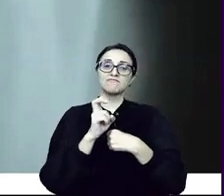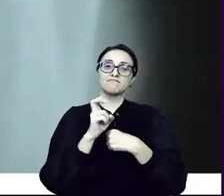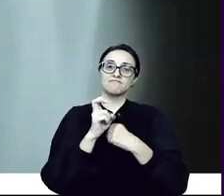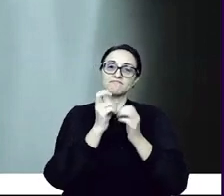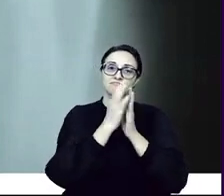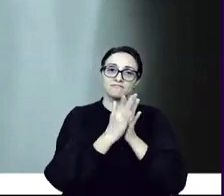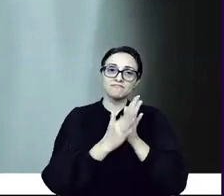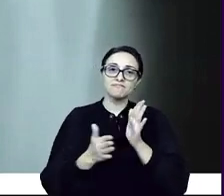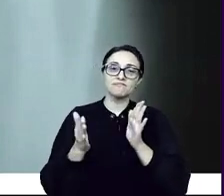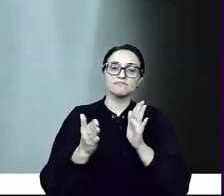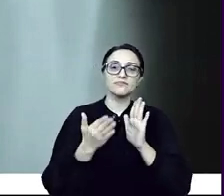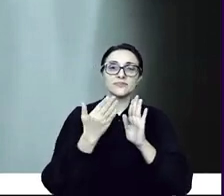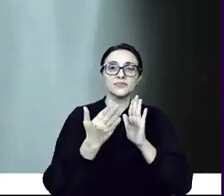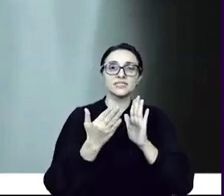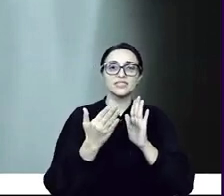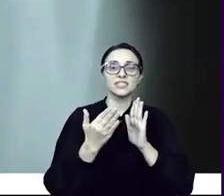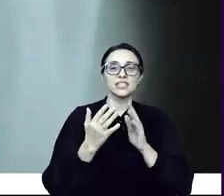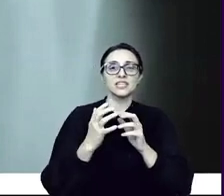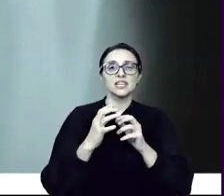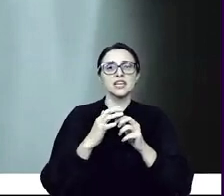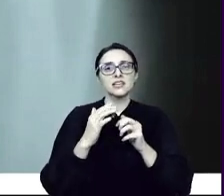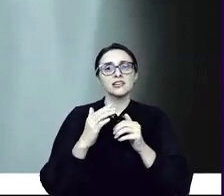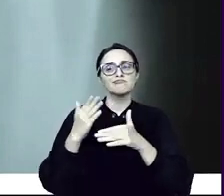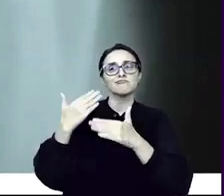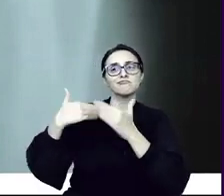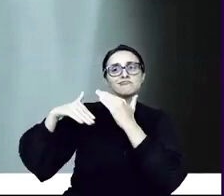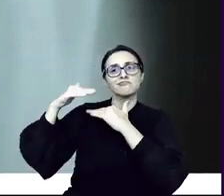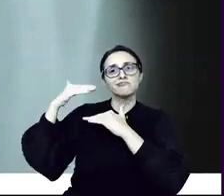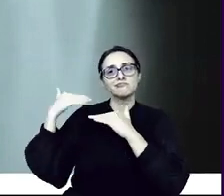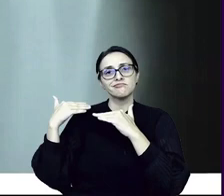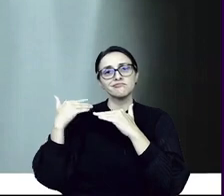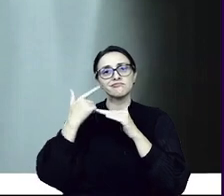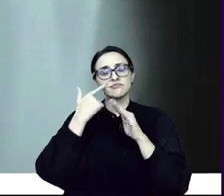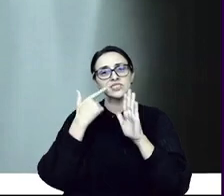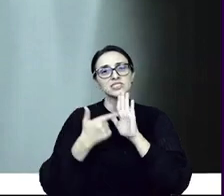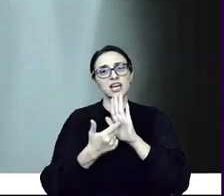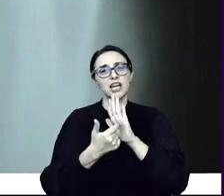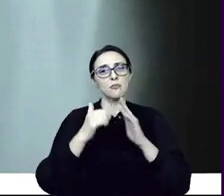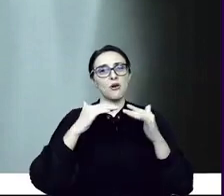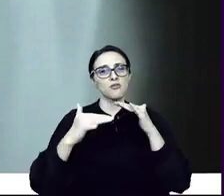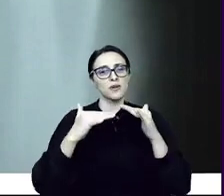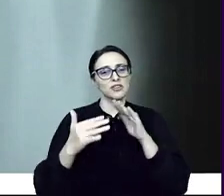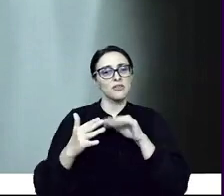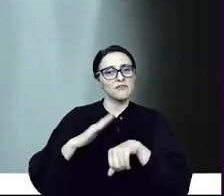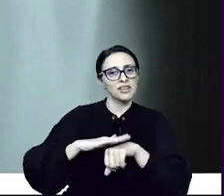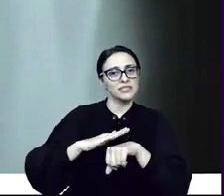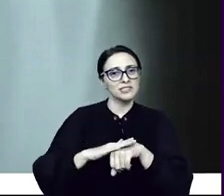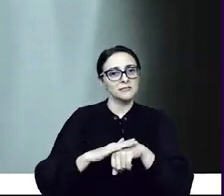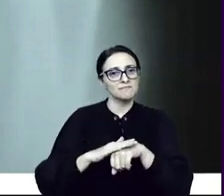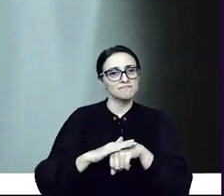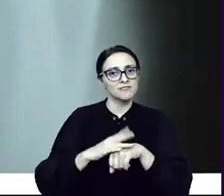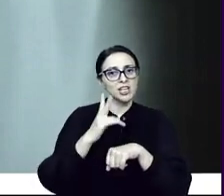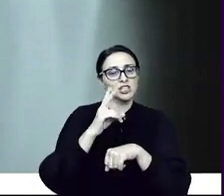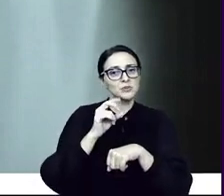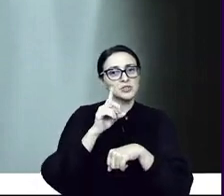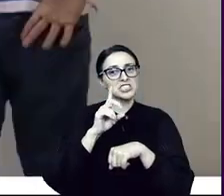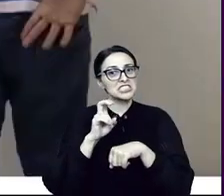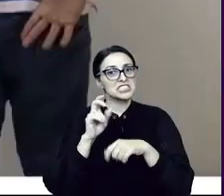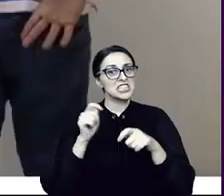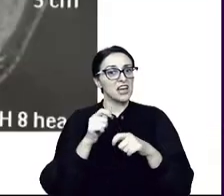o cara opera a luxação, você fazer um release artroscópico para liberar a amplitude de movimento dele, eu acho que em 2015 dava.